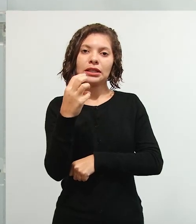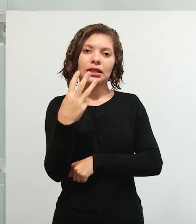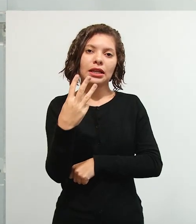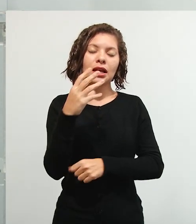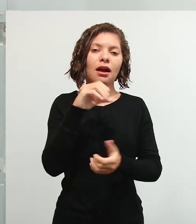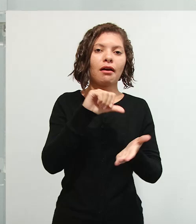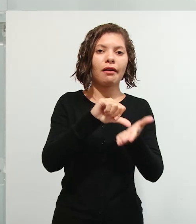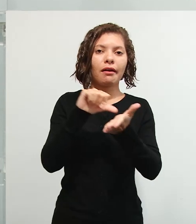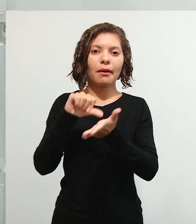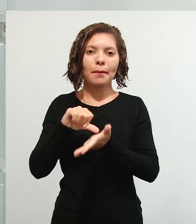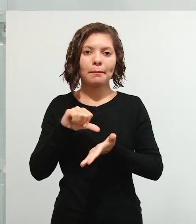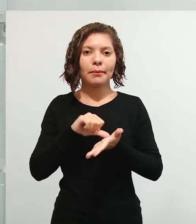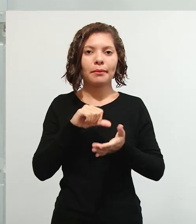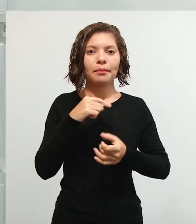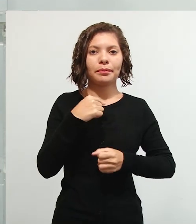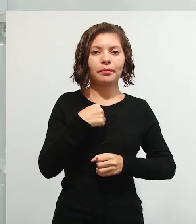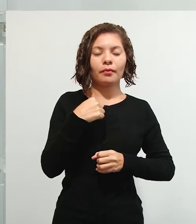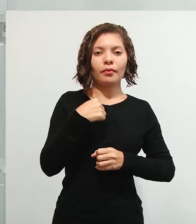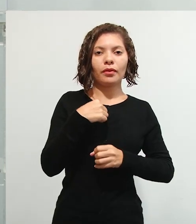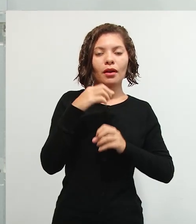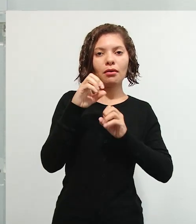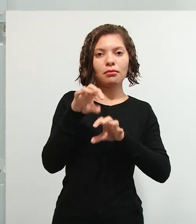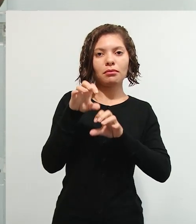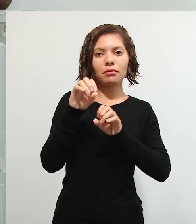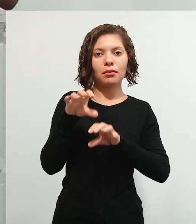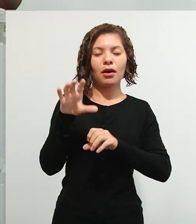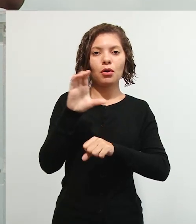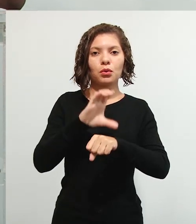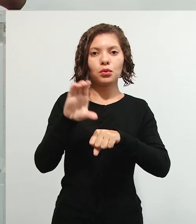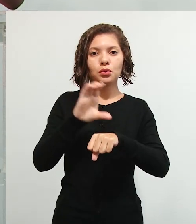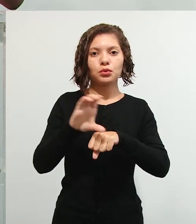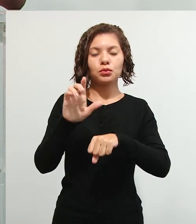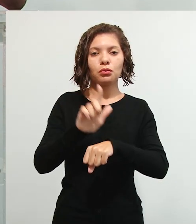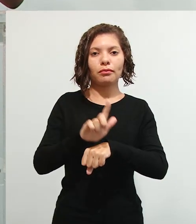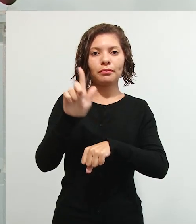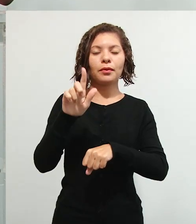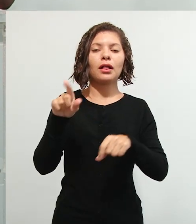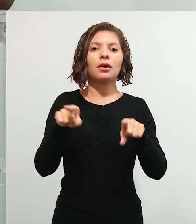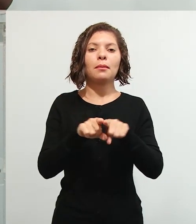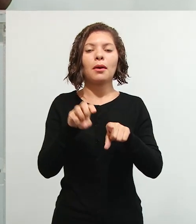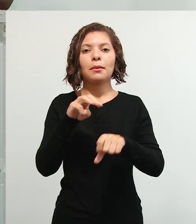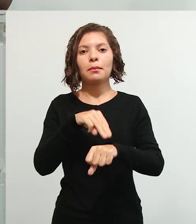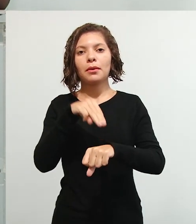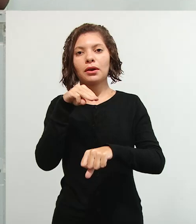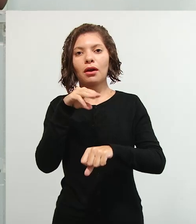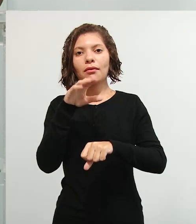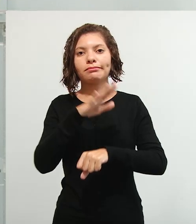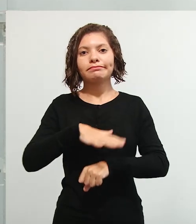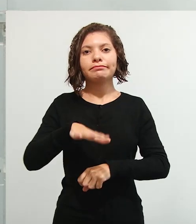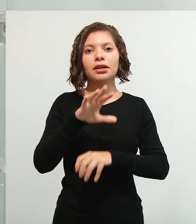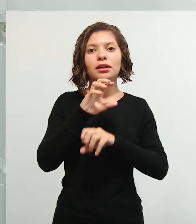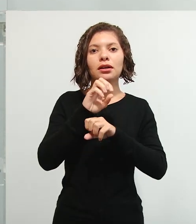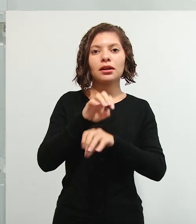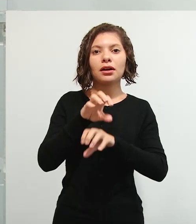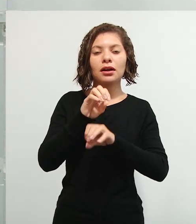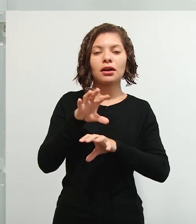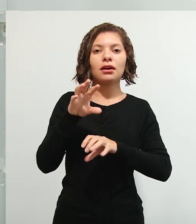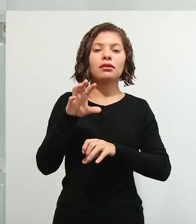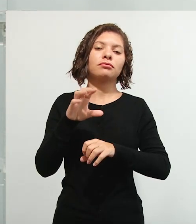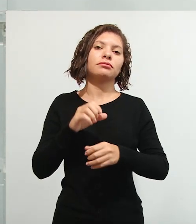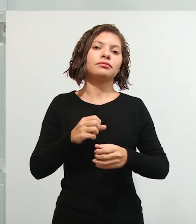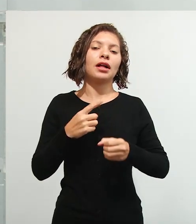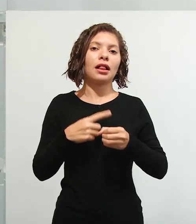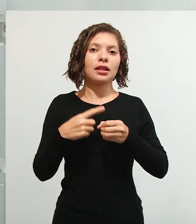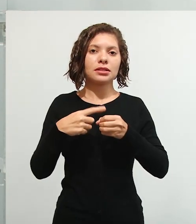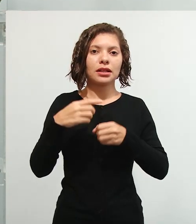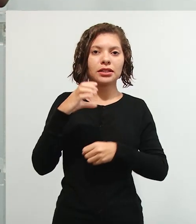campi. Eu leciono em cursos de graduação e também no mestrado em educação, que está localizado na